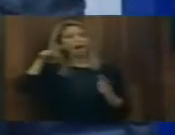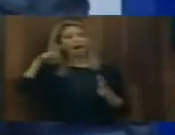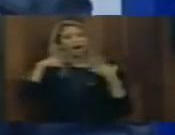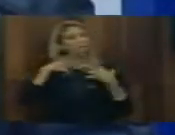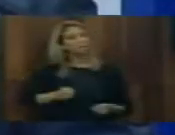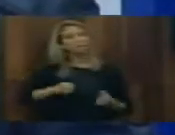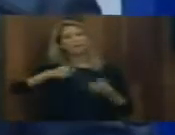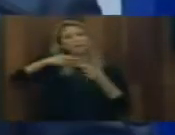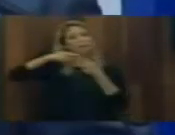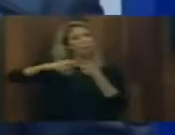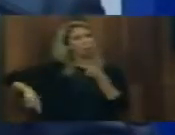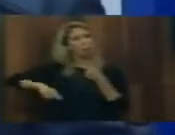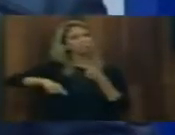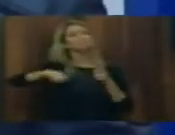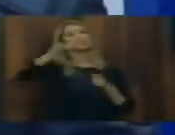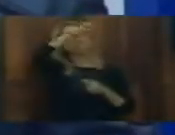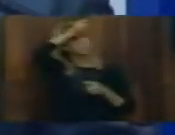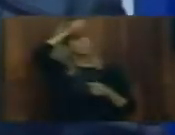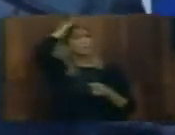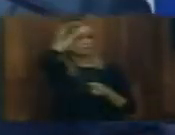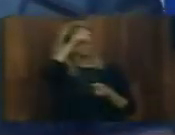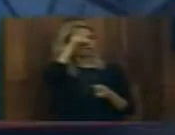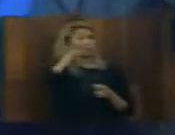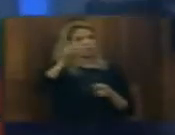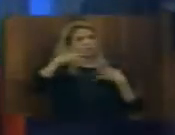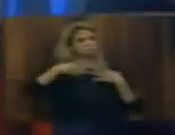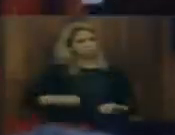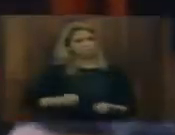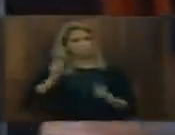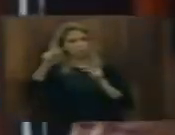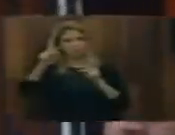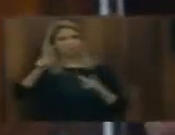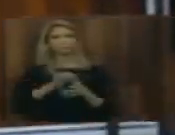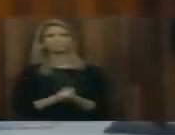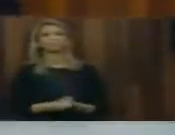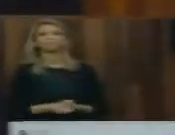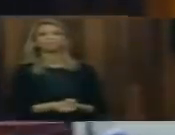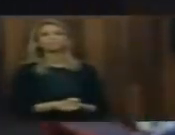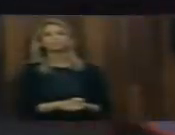retorne aprovado o veto. A parte.